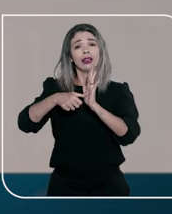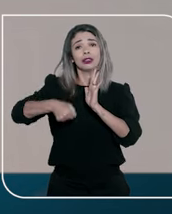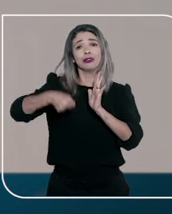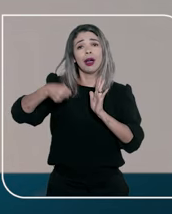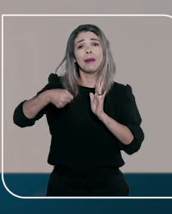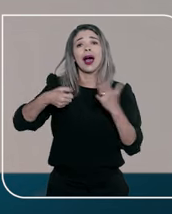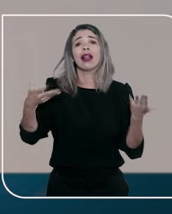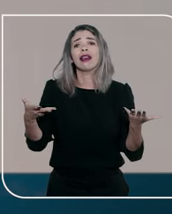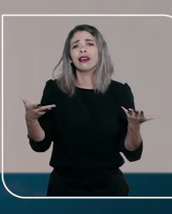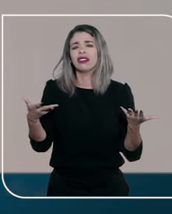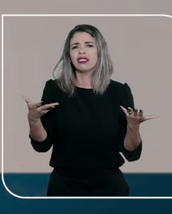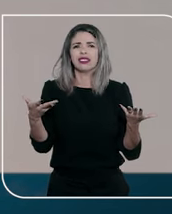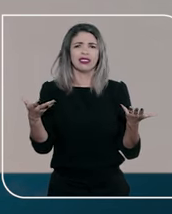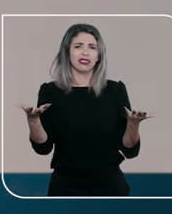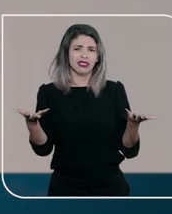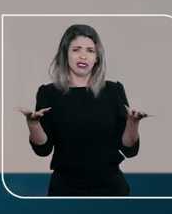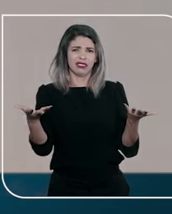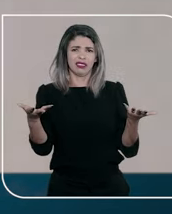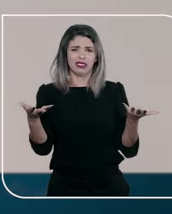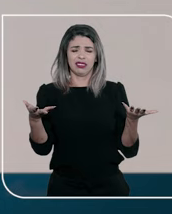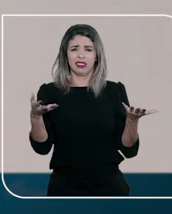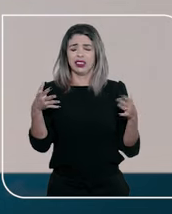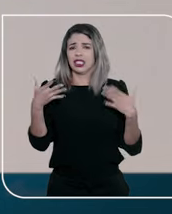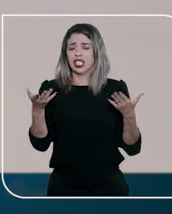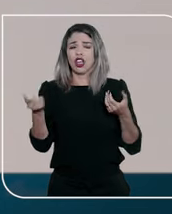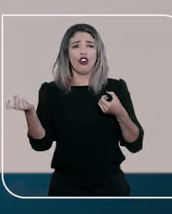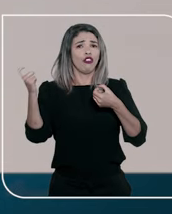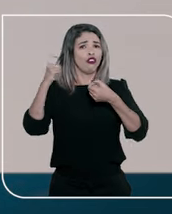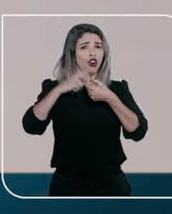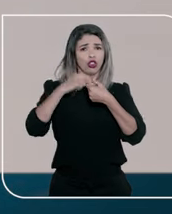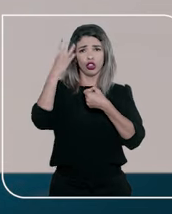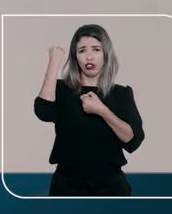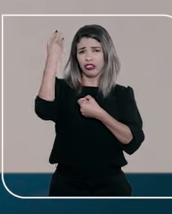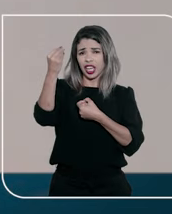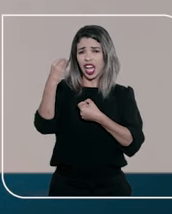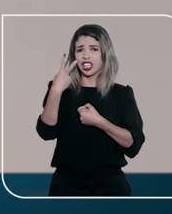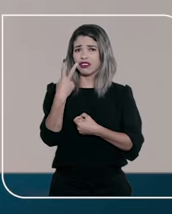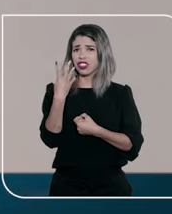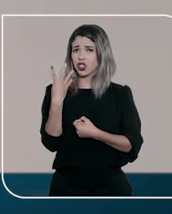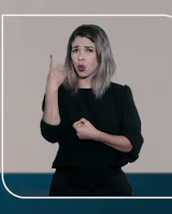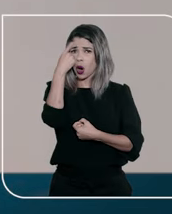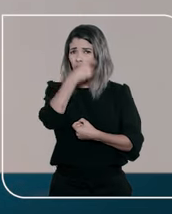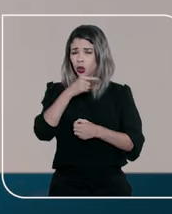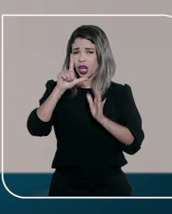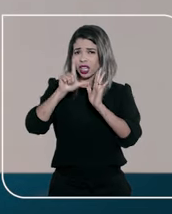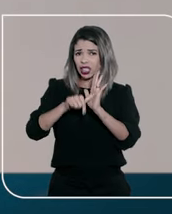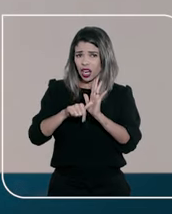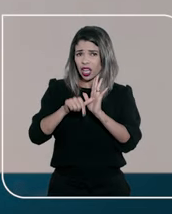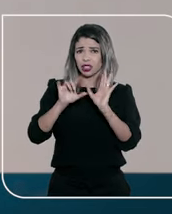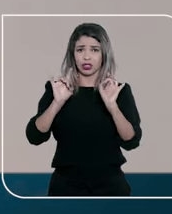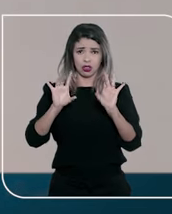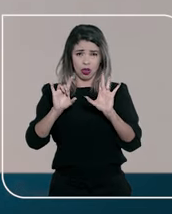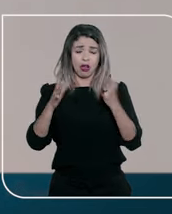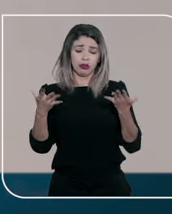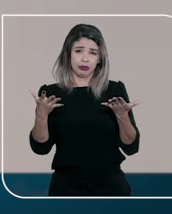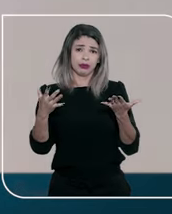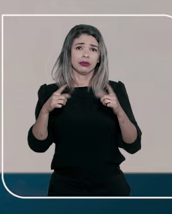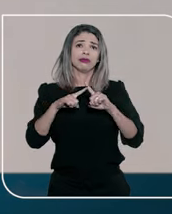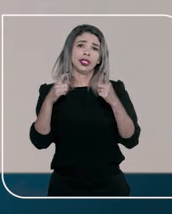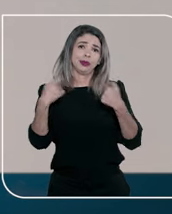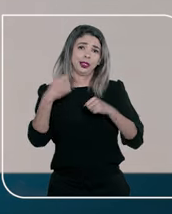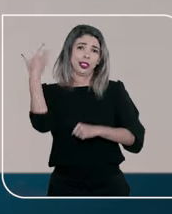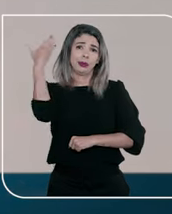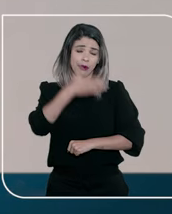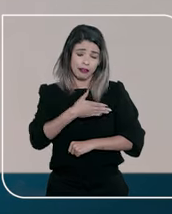bagagem, no caso de um retorno de uma viagem, em 24 horas. Né? Pode até haver. Agora, há que se comprovar. Então, na medida que